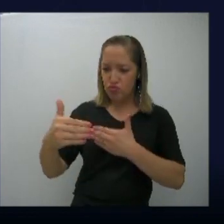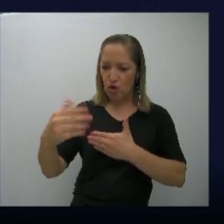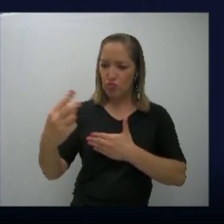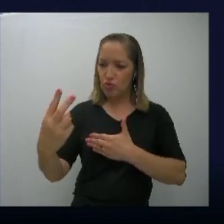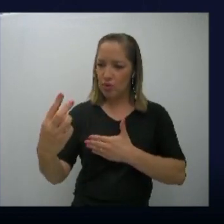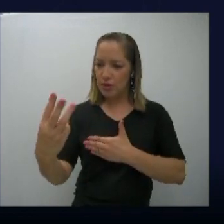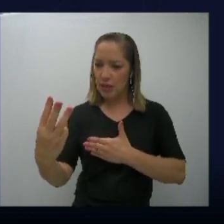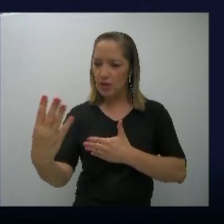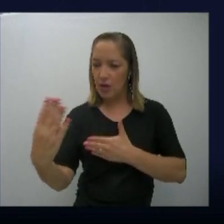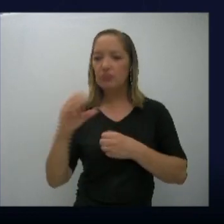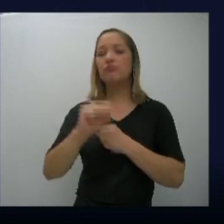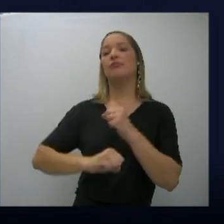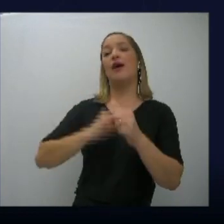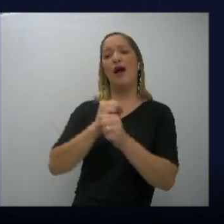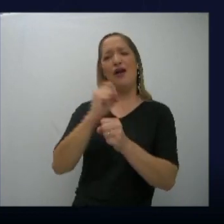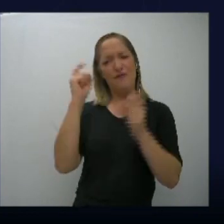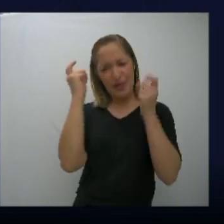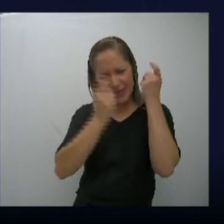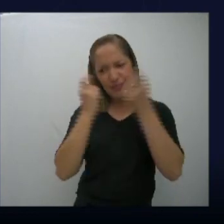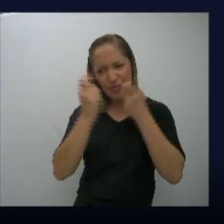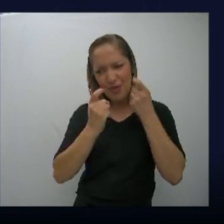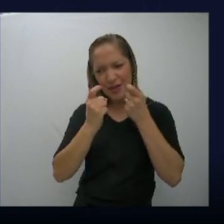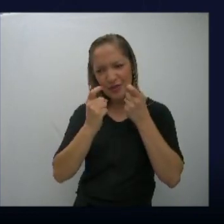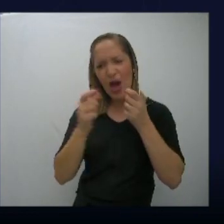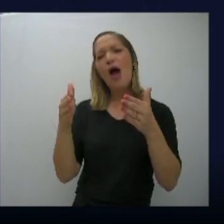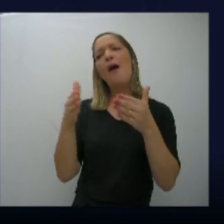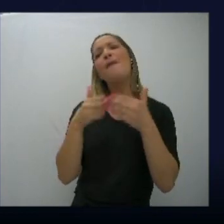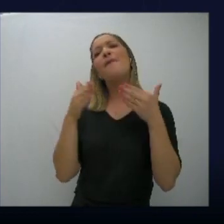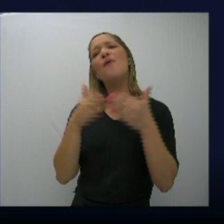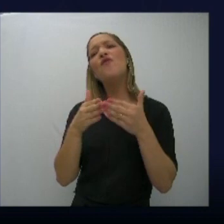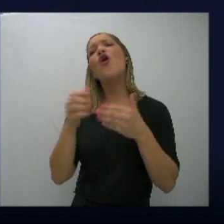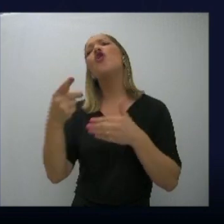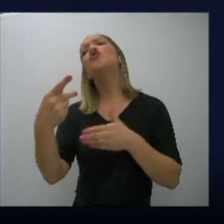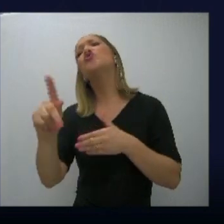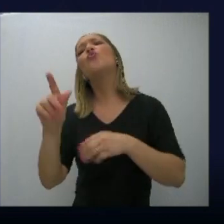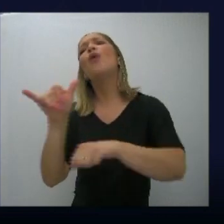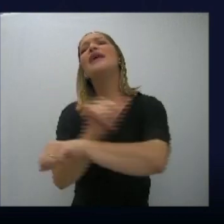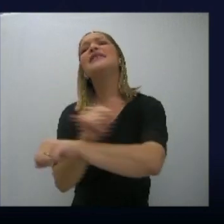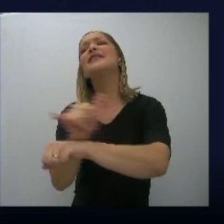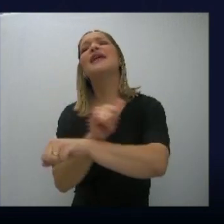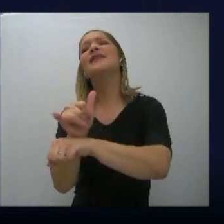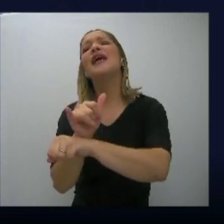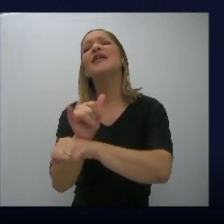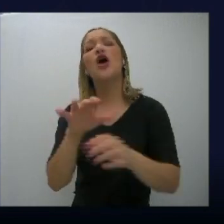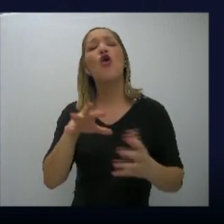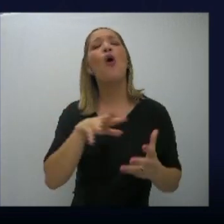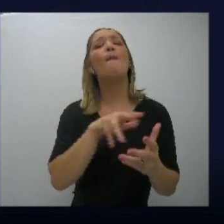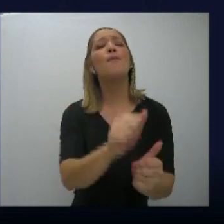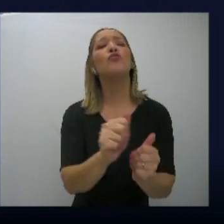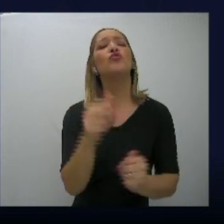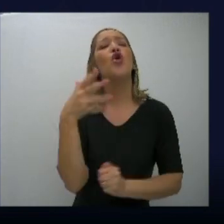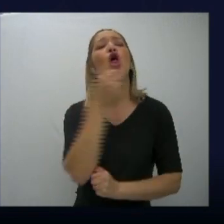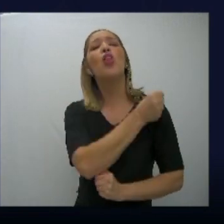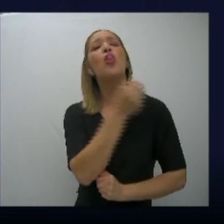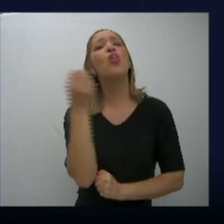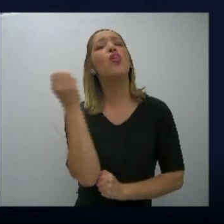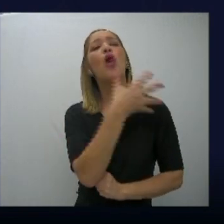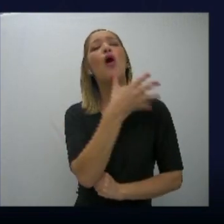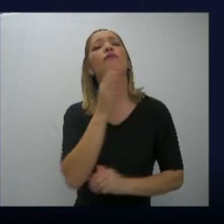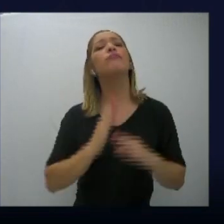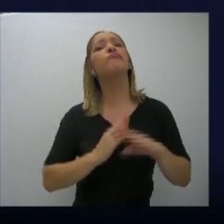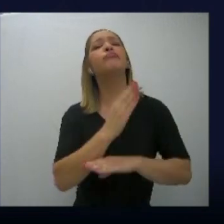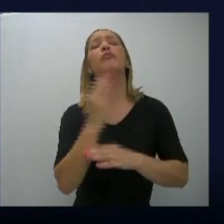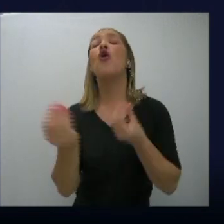preocupado com os últimos humanos meu primeiro pedir para você qual a sua estratégia para vencer nesse mundo novo e vai crescer mais 10 vezes aí está o